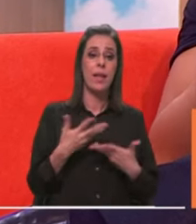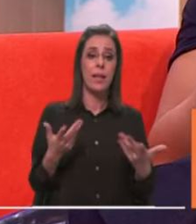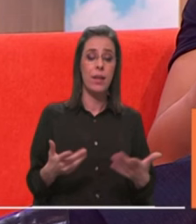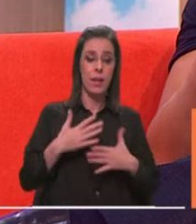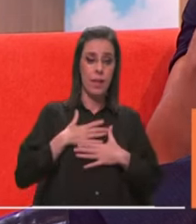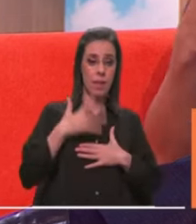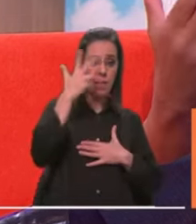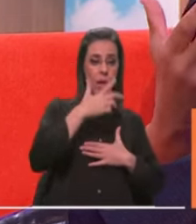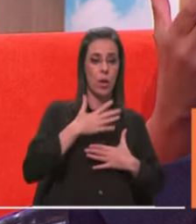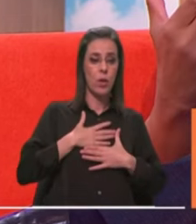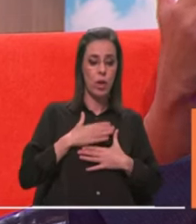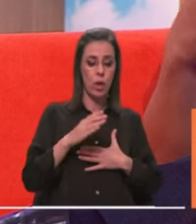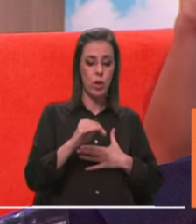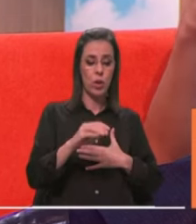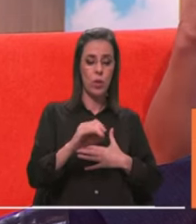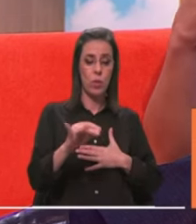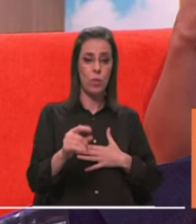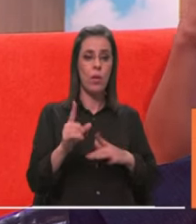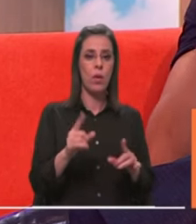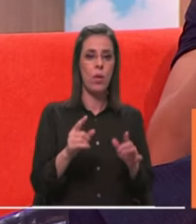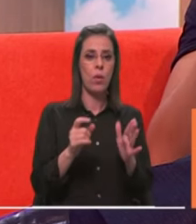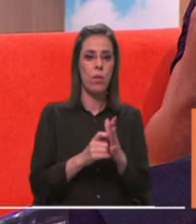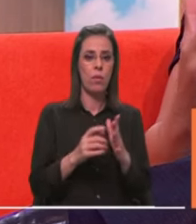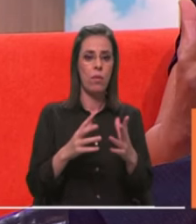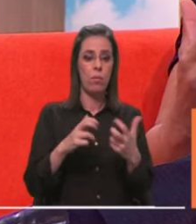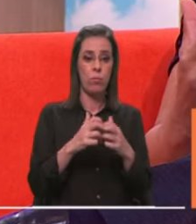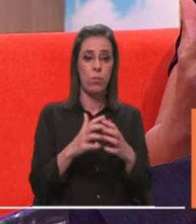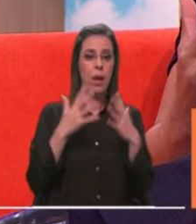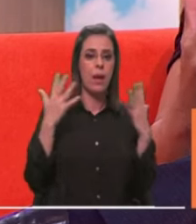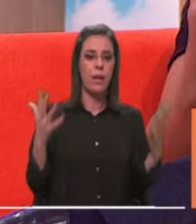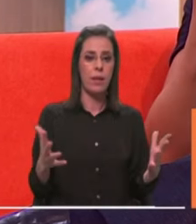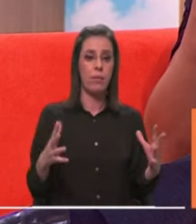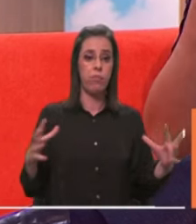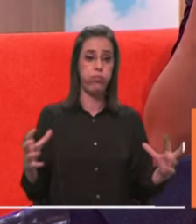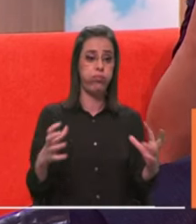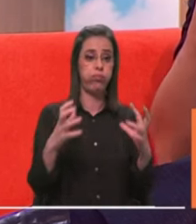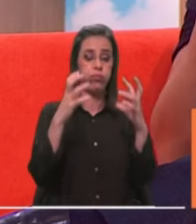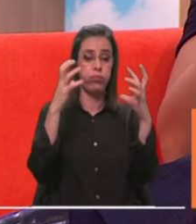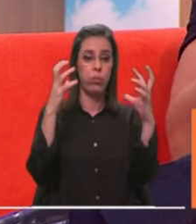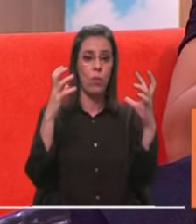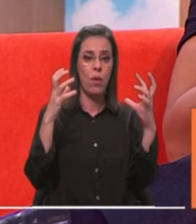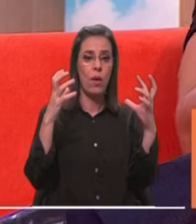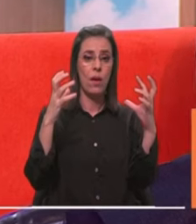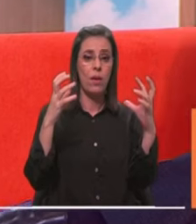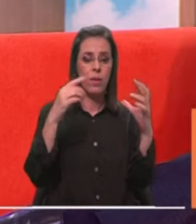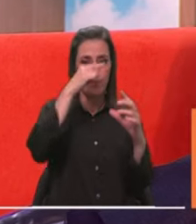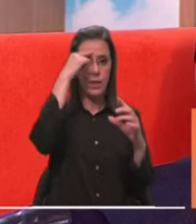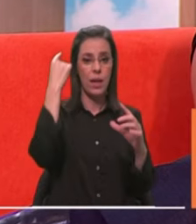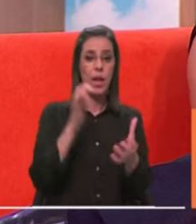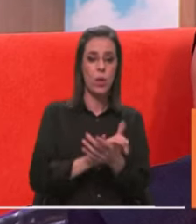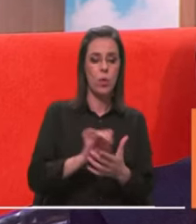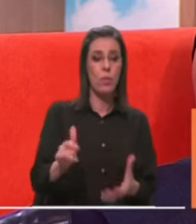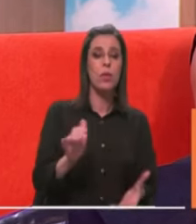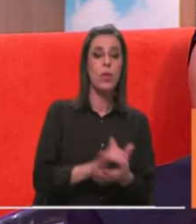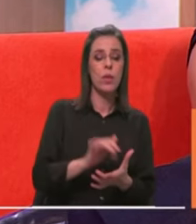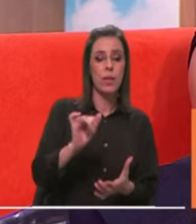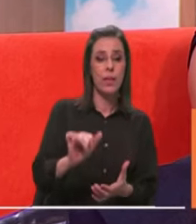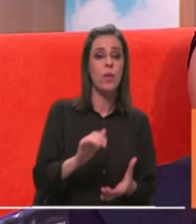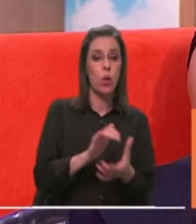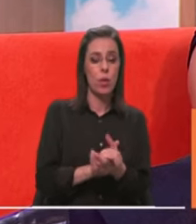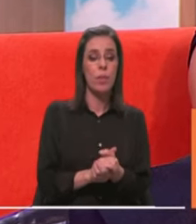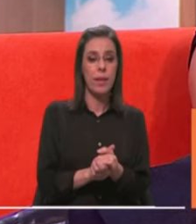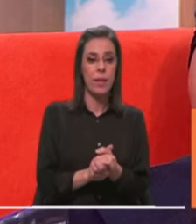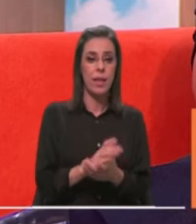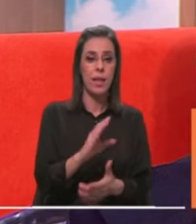da minha personagem da Sofia Ribeiro já num ponto de e bolição Total O que é difíc eu sou o marido da